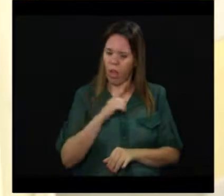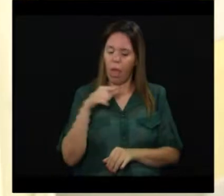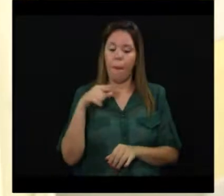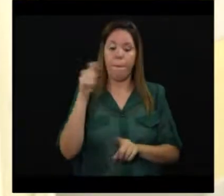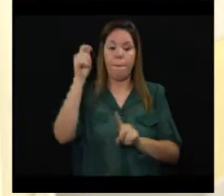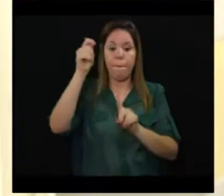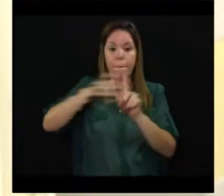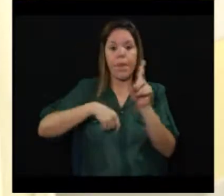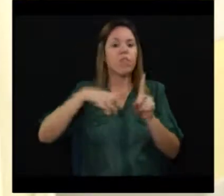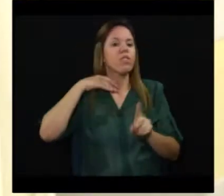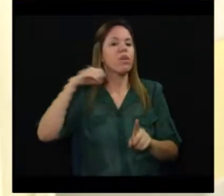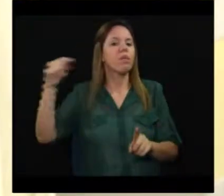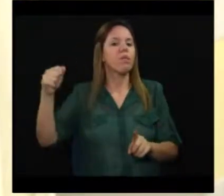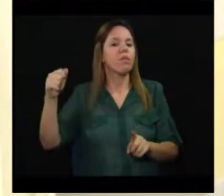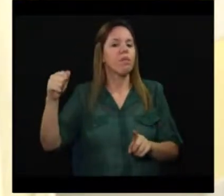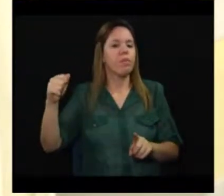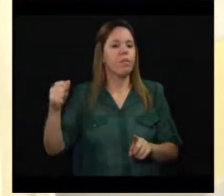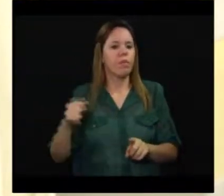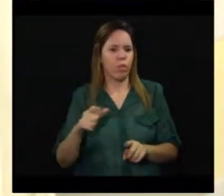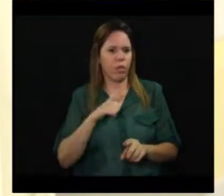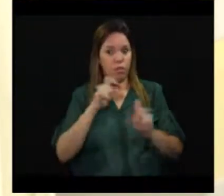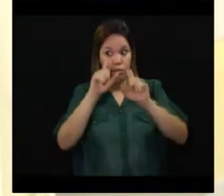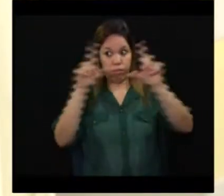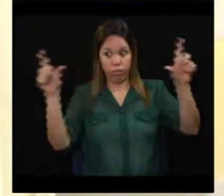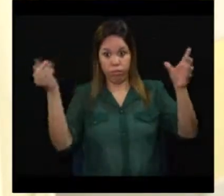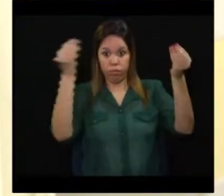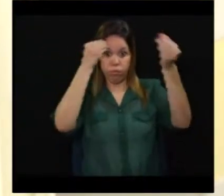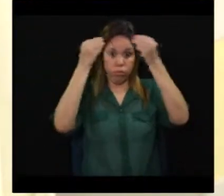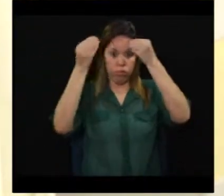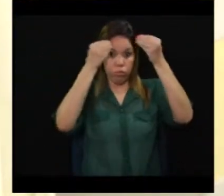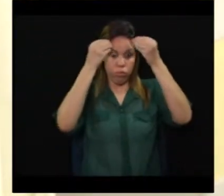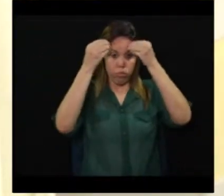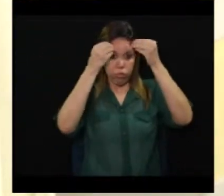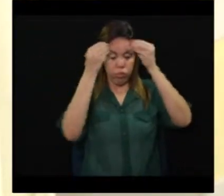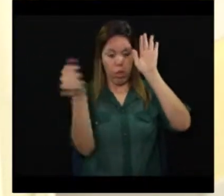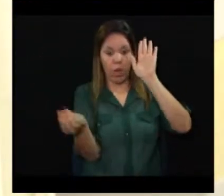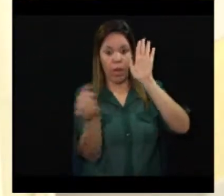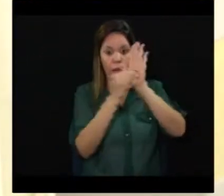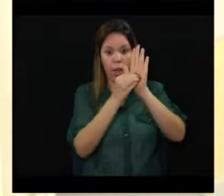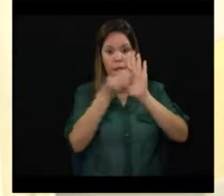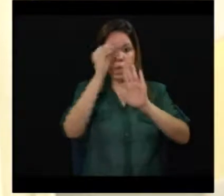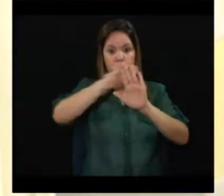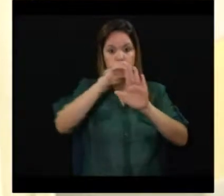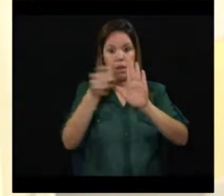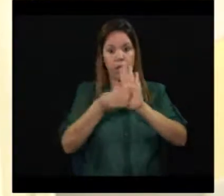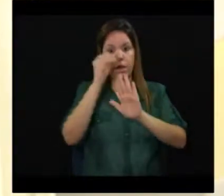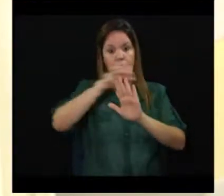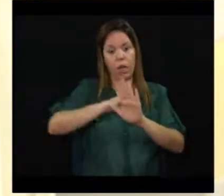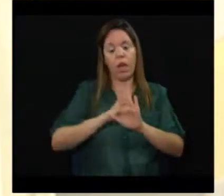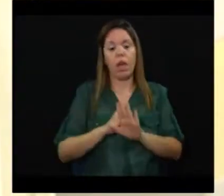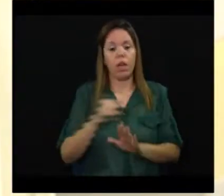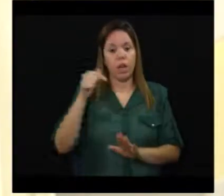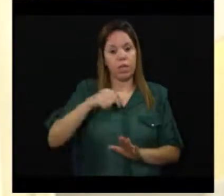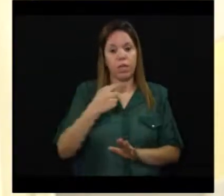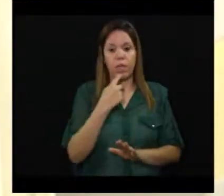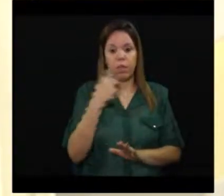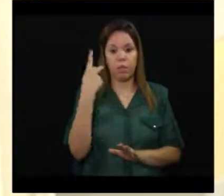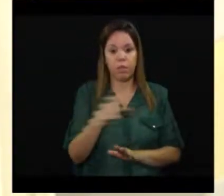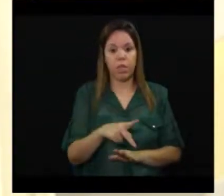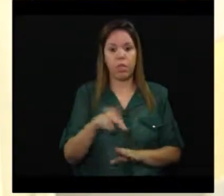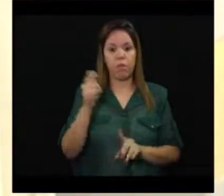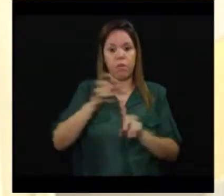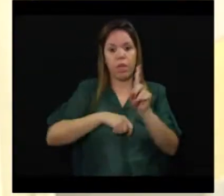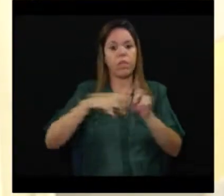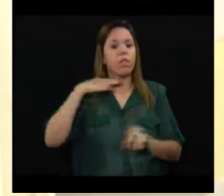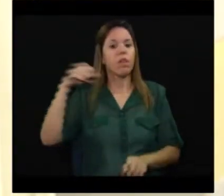Então nós temos que fazer agora que também fique incorporado no calendário do município de Campinas o mês de abril, mas seria